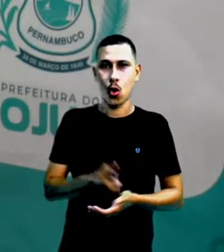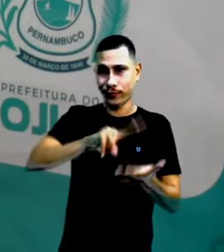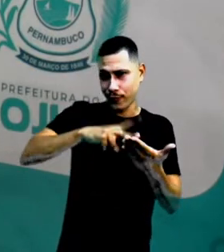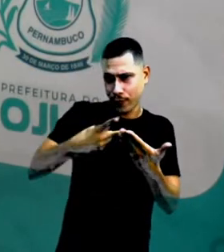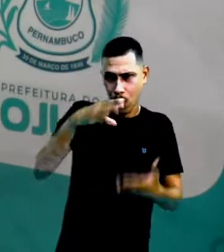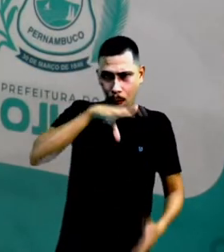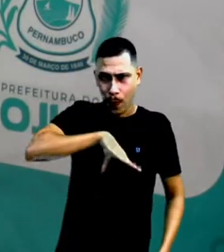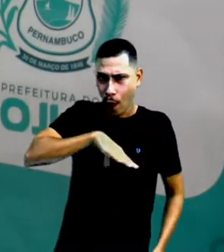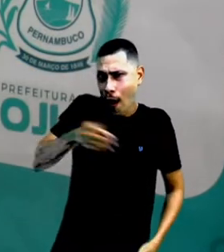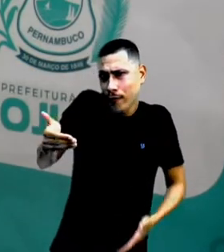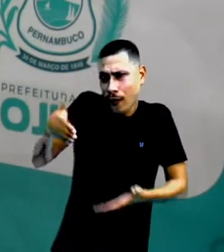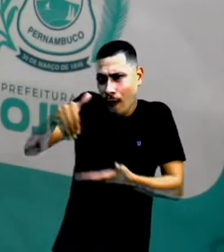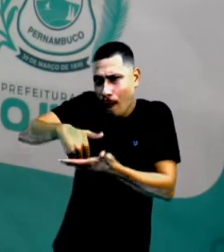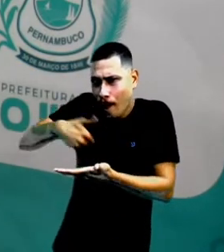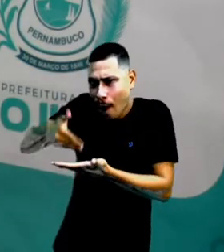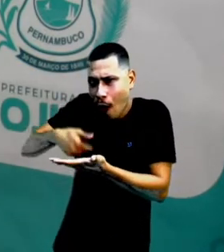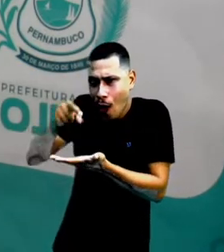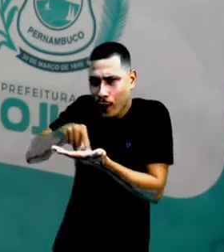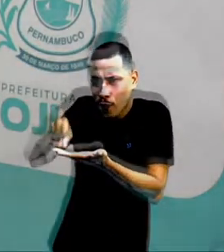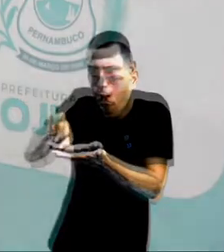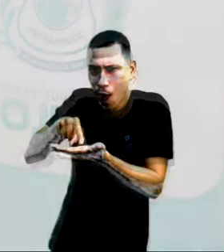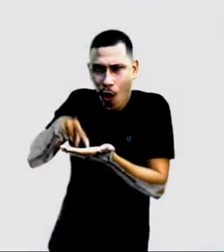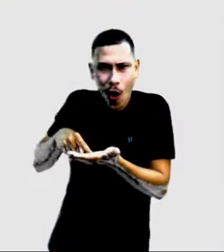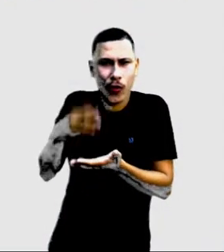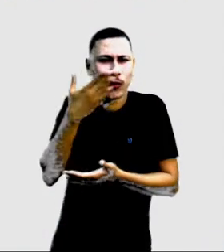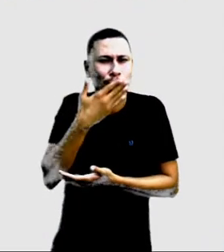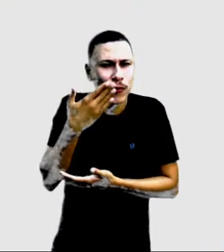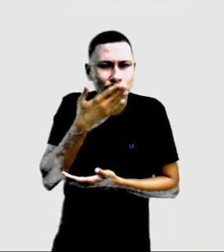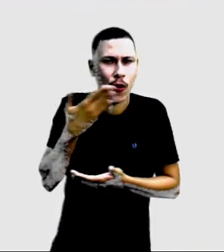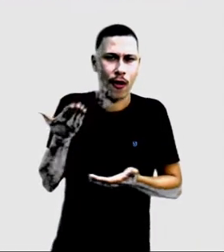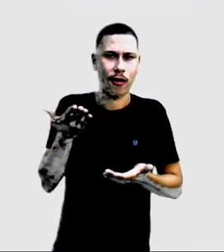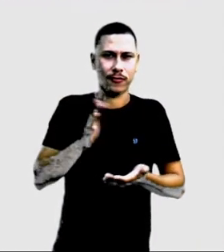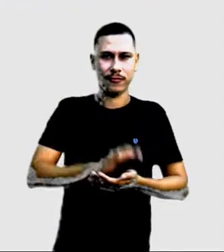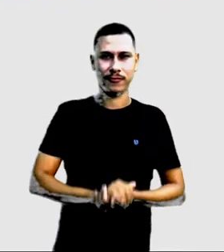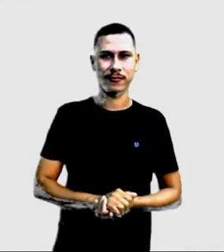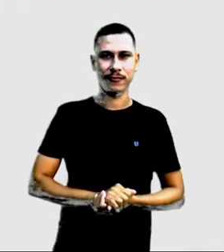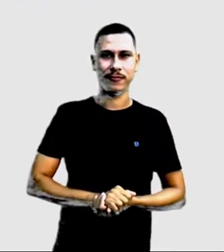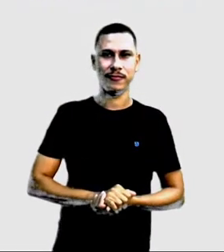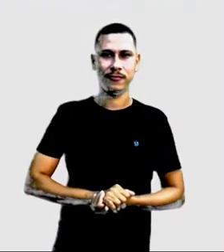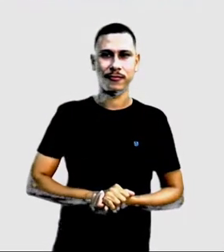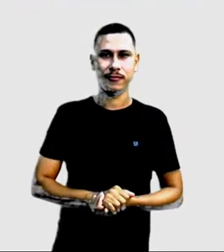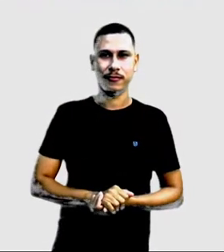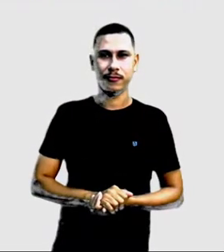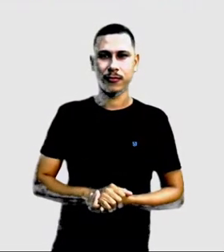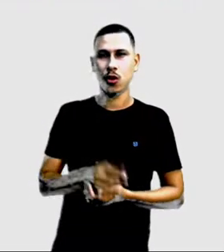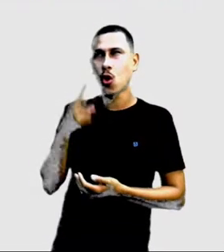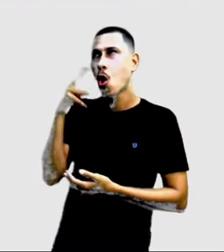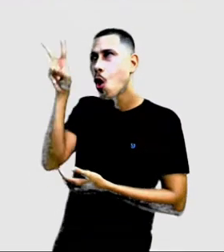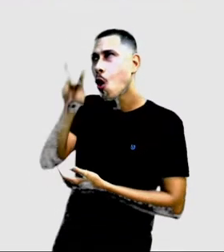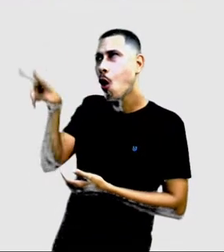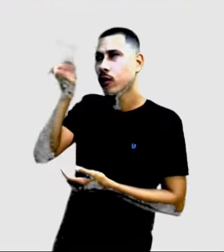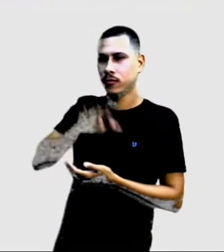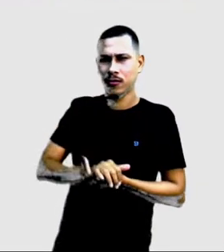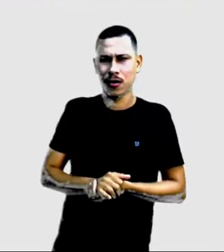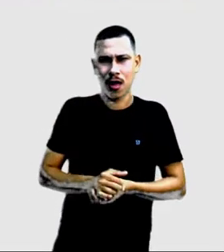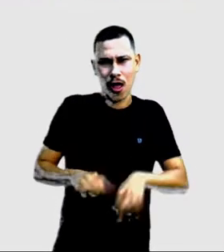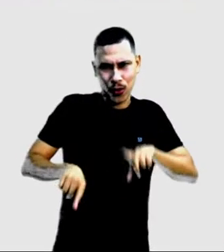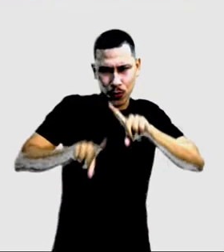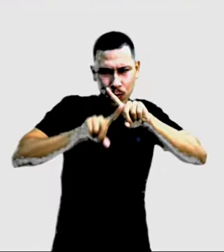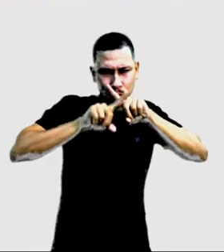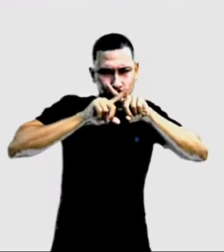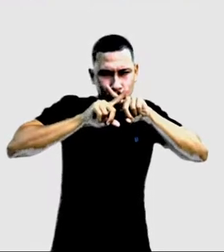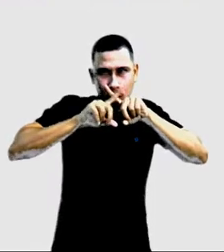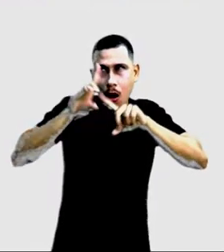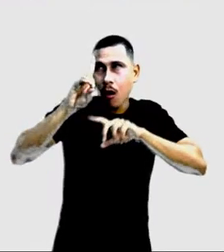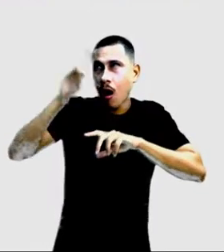açúcar. Let's go! Cross my heart, que seria juro por Deus. Então, o exemplo